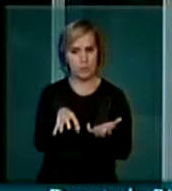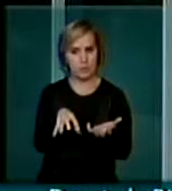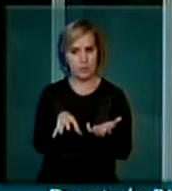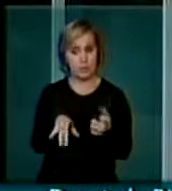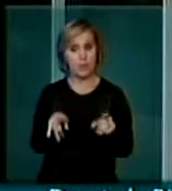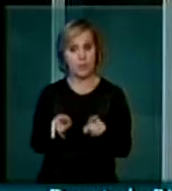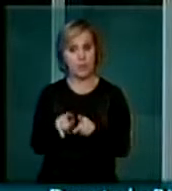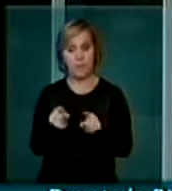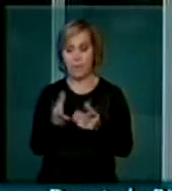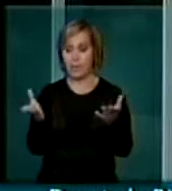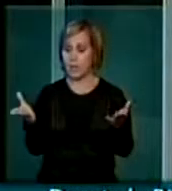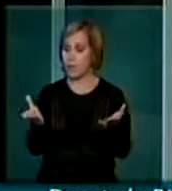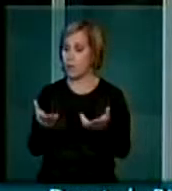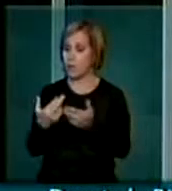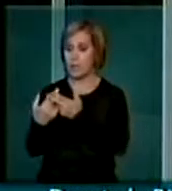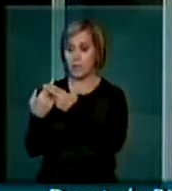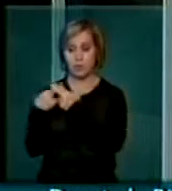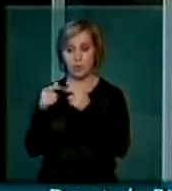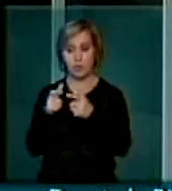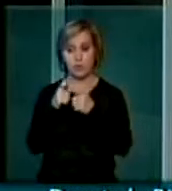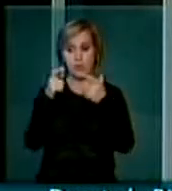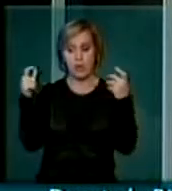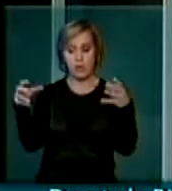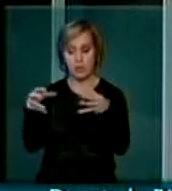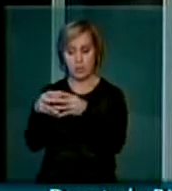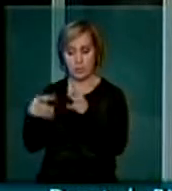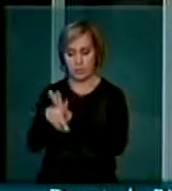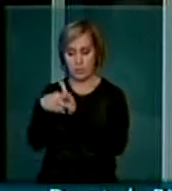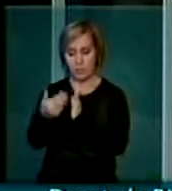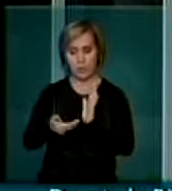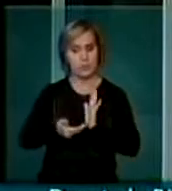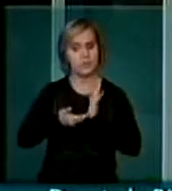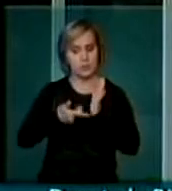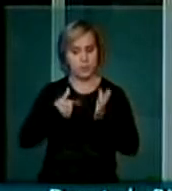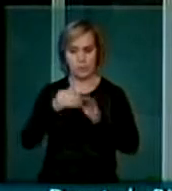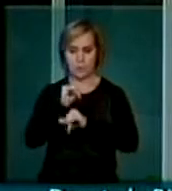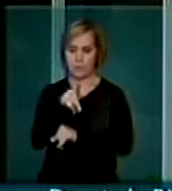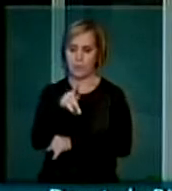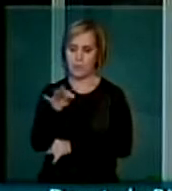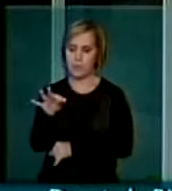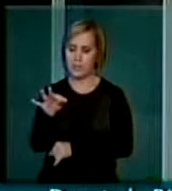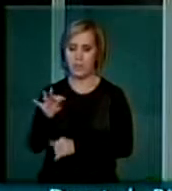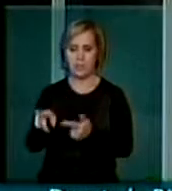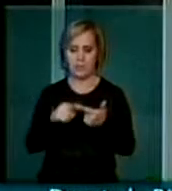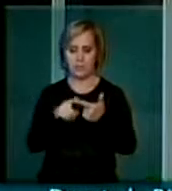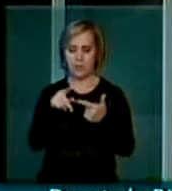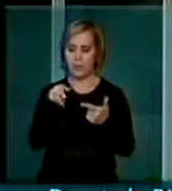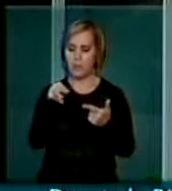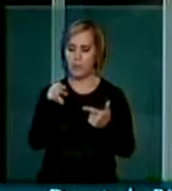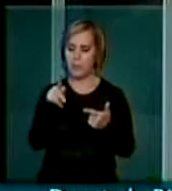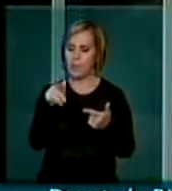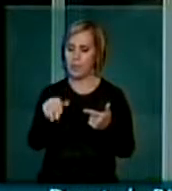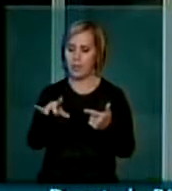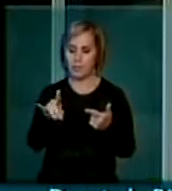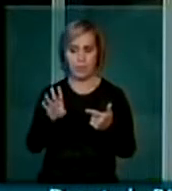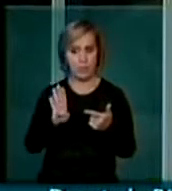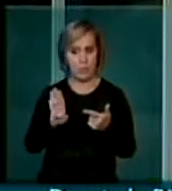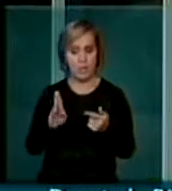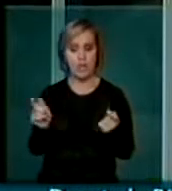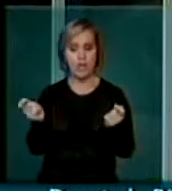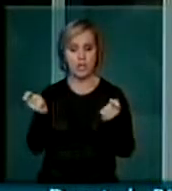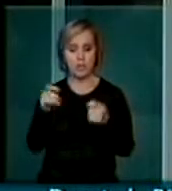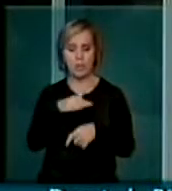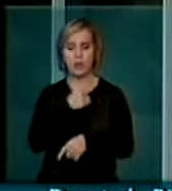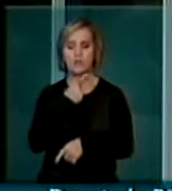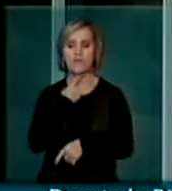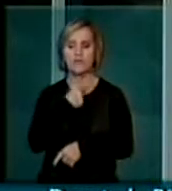cabe aos maiores partidos dessa casa, e aí cito PT e PMDB, garantir que a vontade do